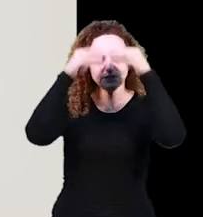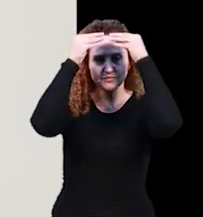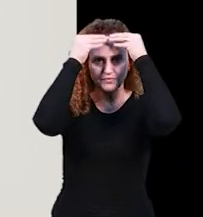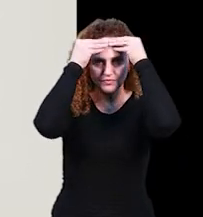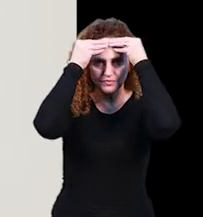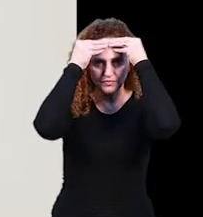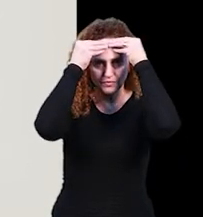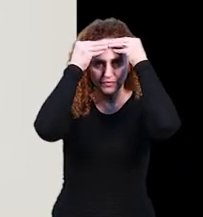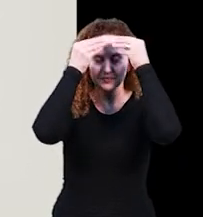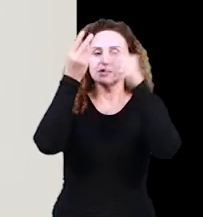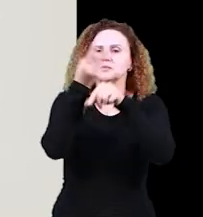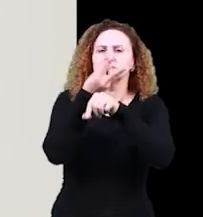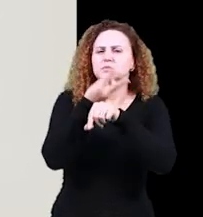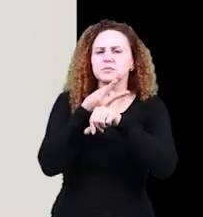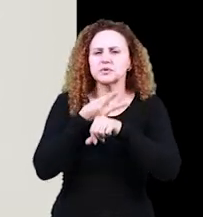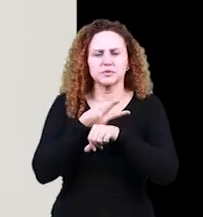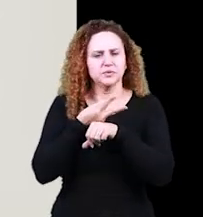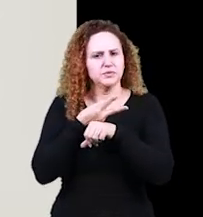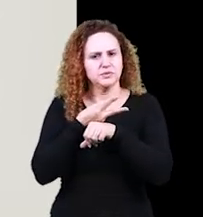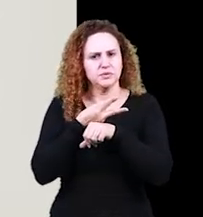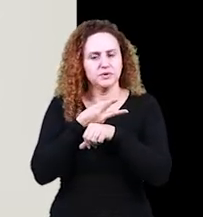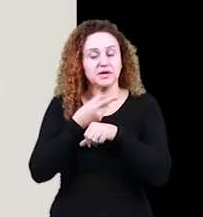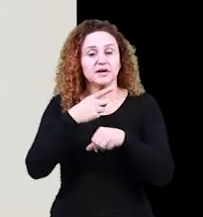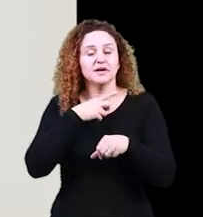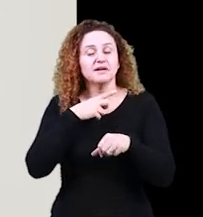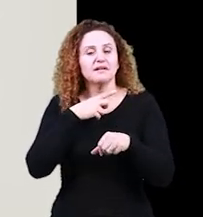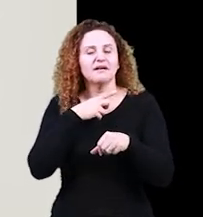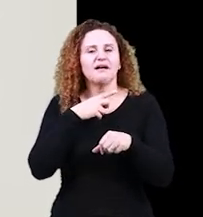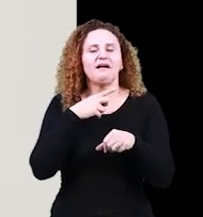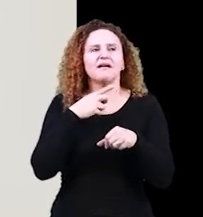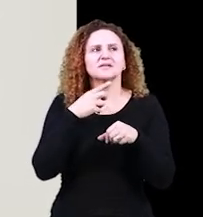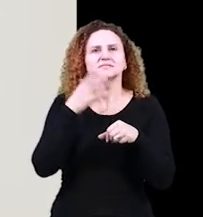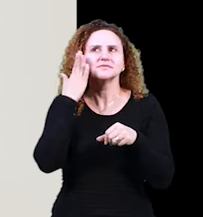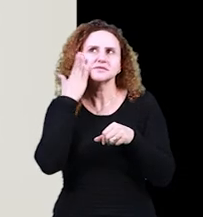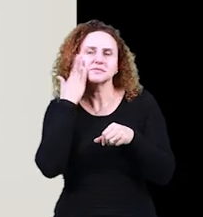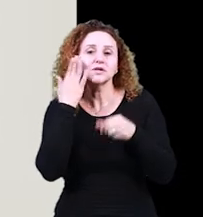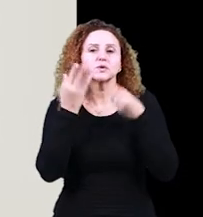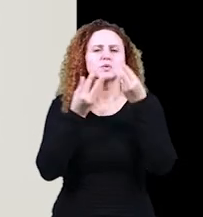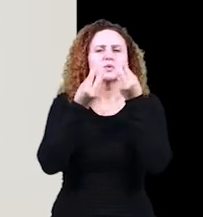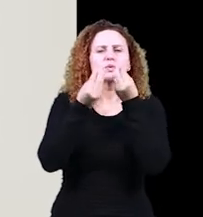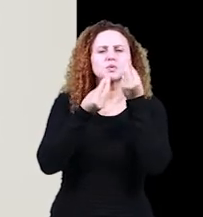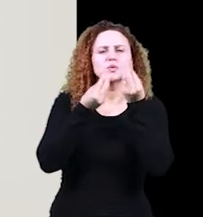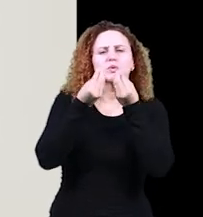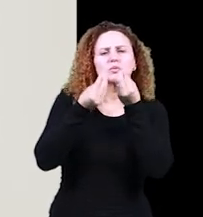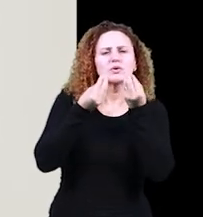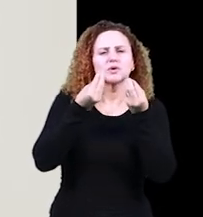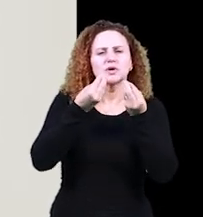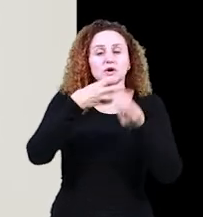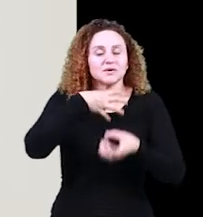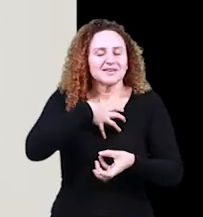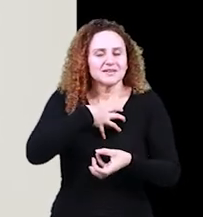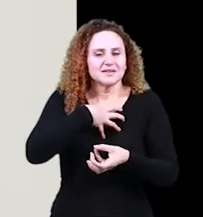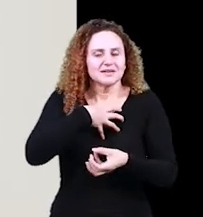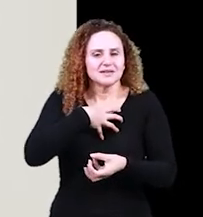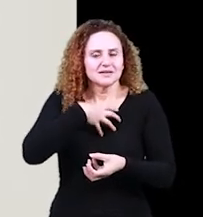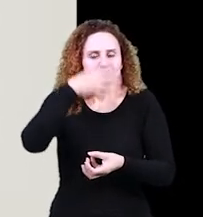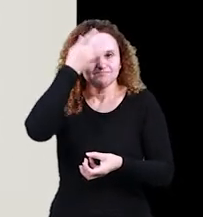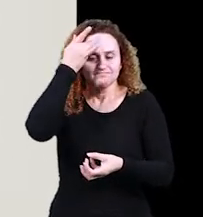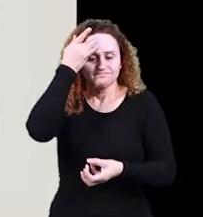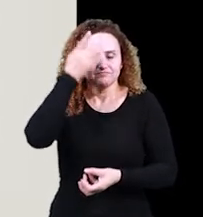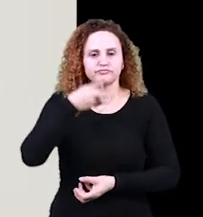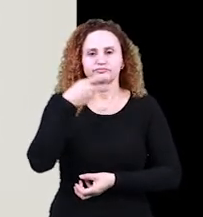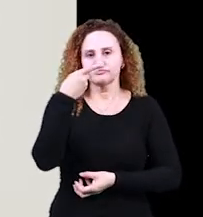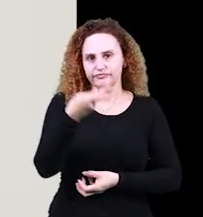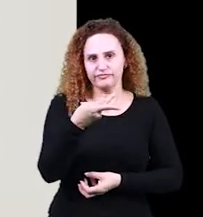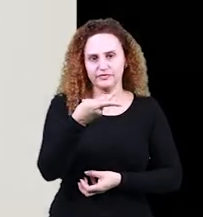é ele procura dar conta então do da intuição do falante quando a gente fala intuição alto-falante o que eu